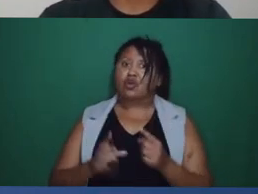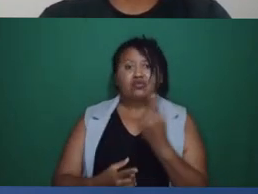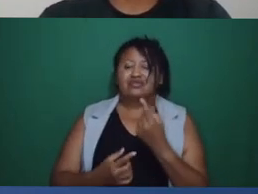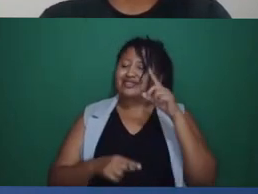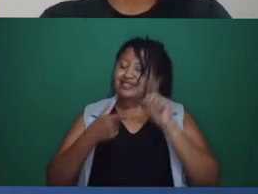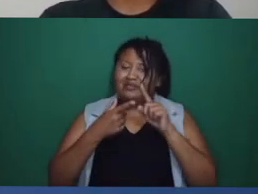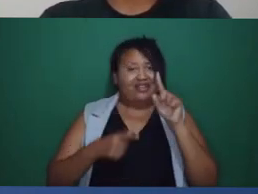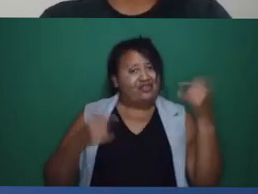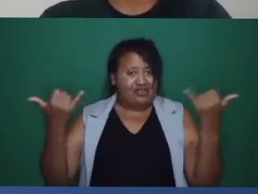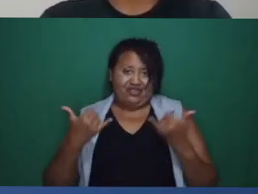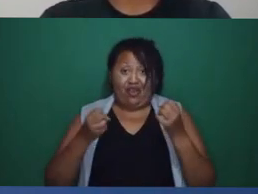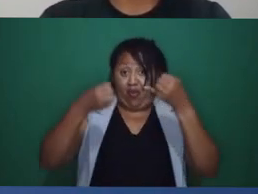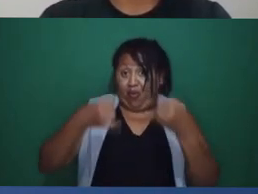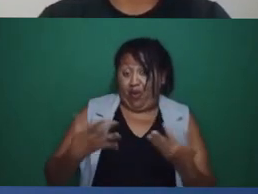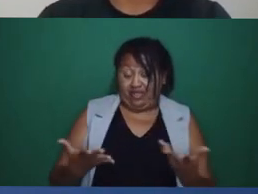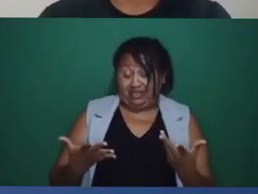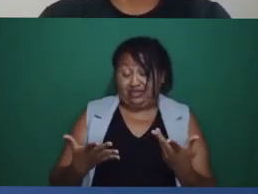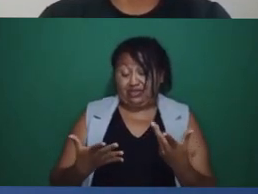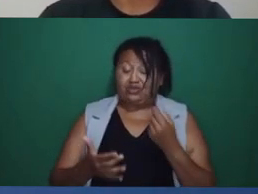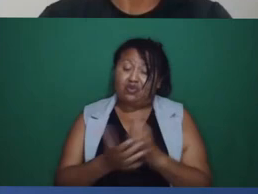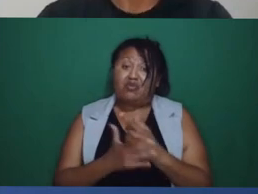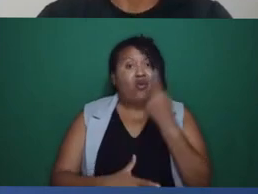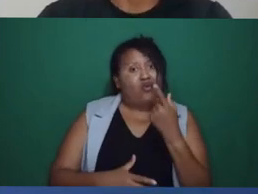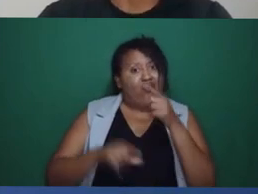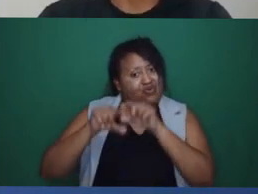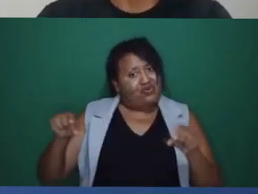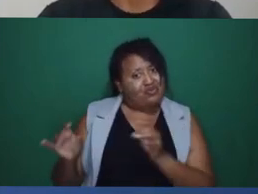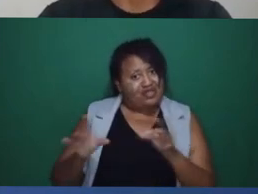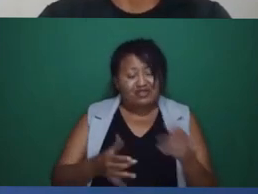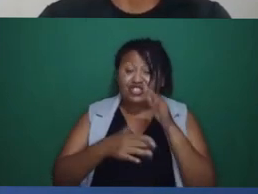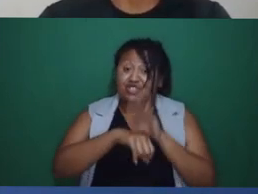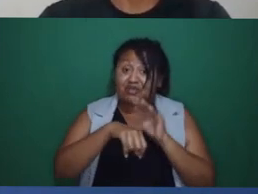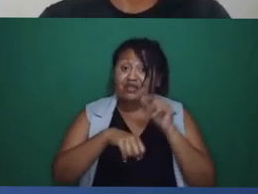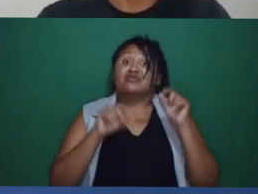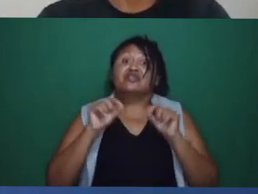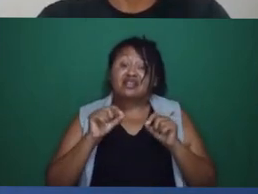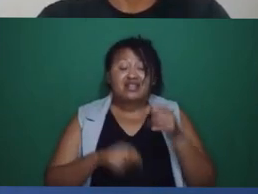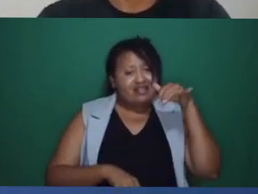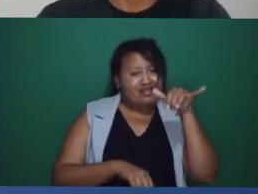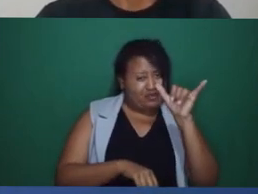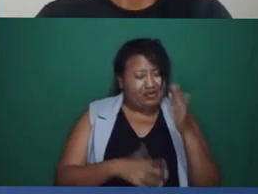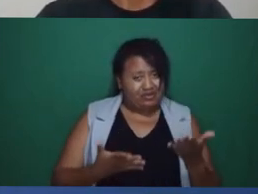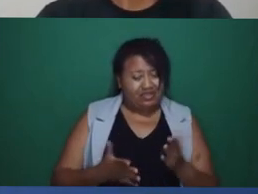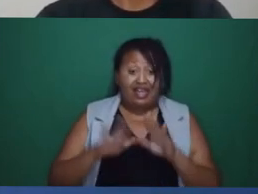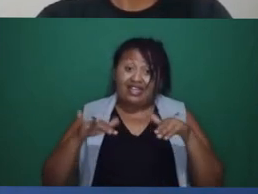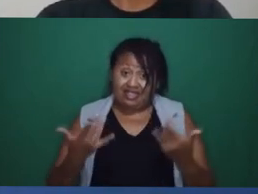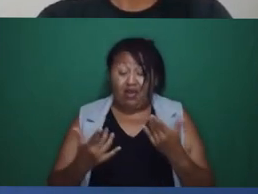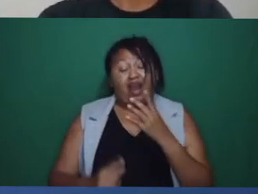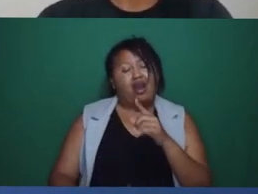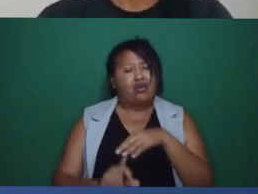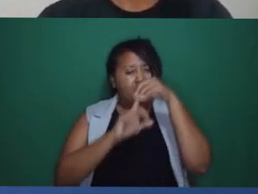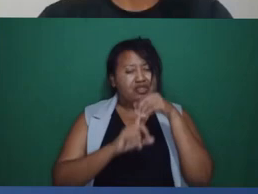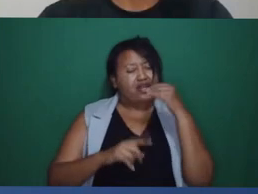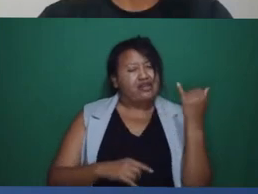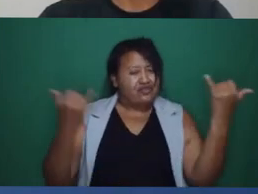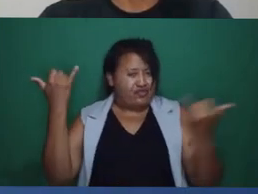também não nos disse quantos compraram apenas um bilhete a essa chamaremos de y a única informação